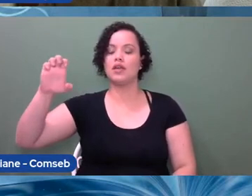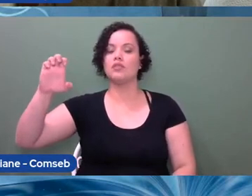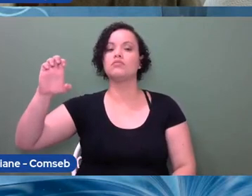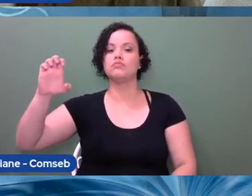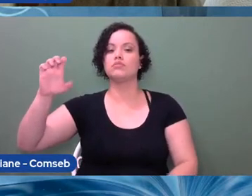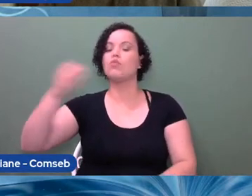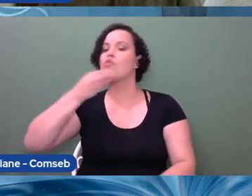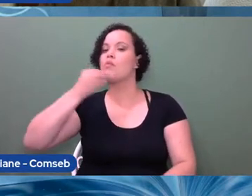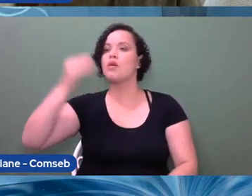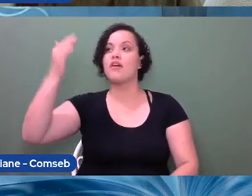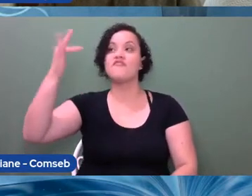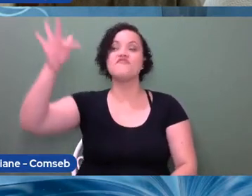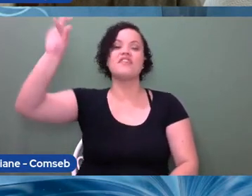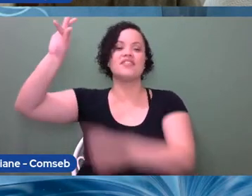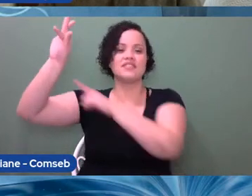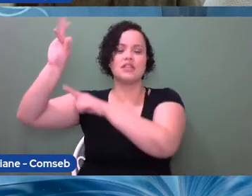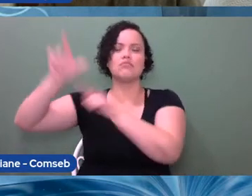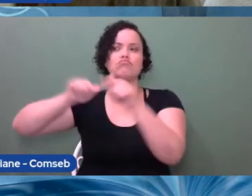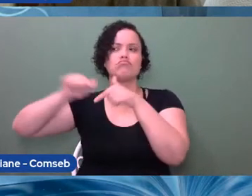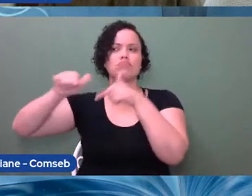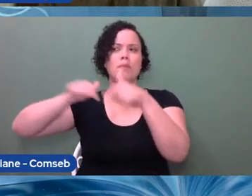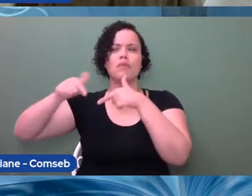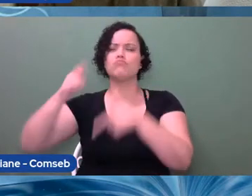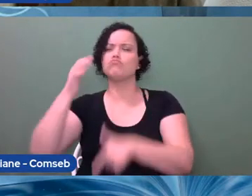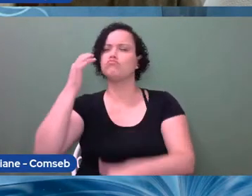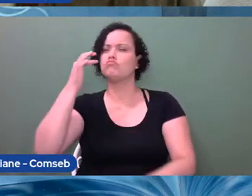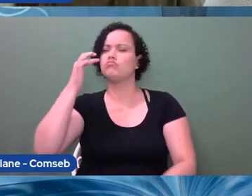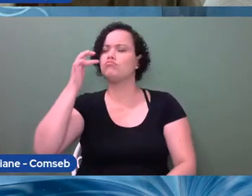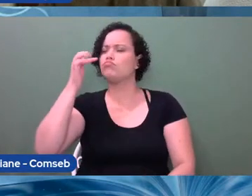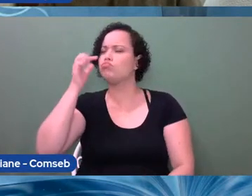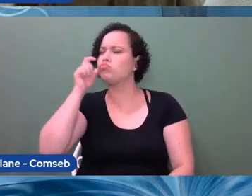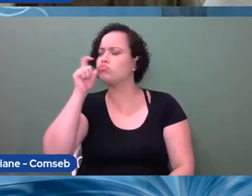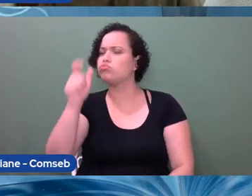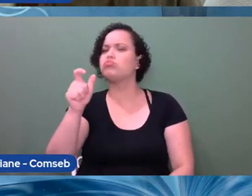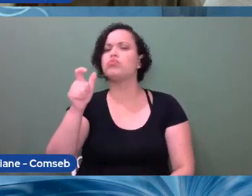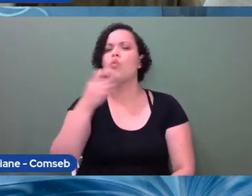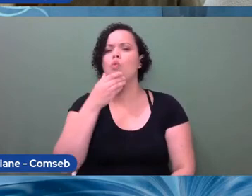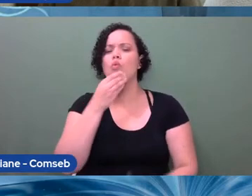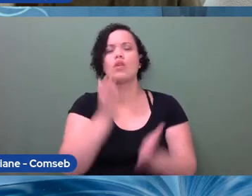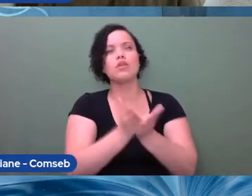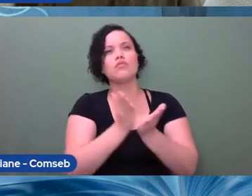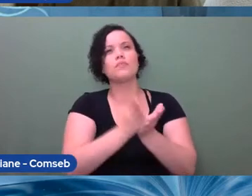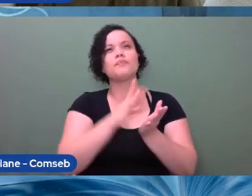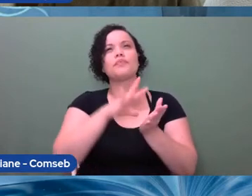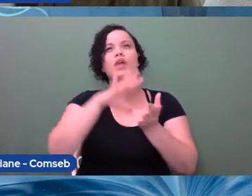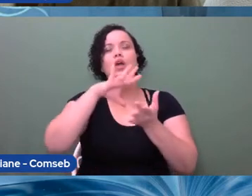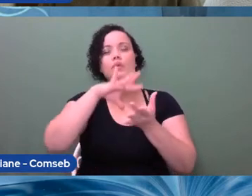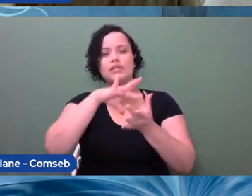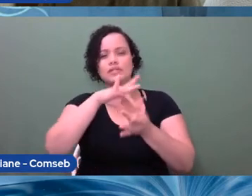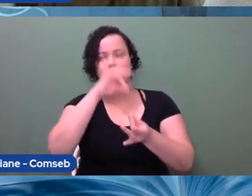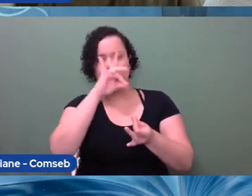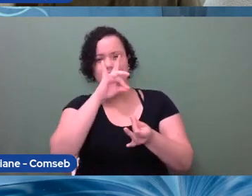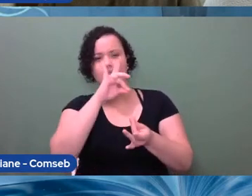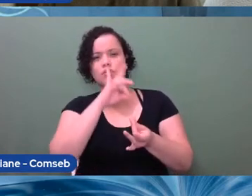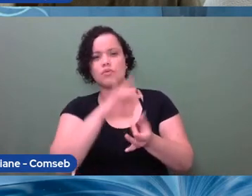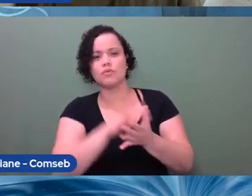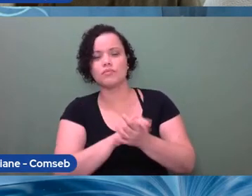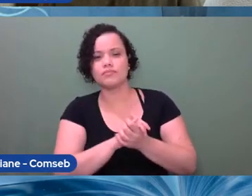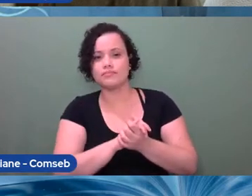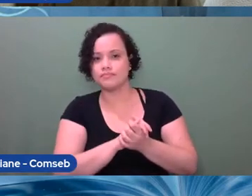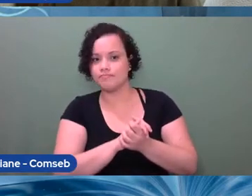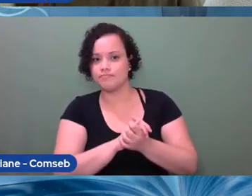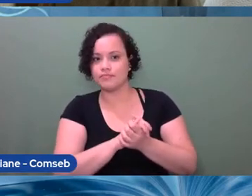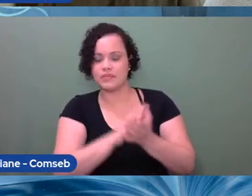tem um trabalho interessante, ele fala, se não me engano, o livro é o Espírito, esse